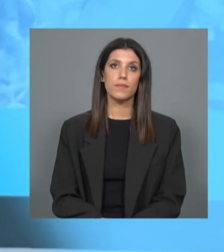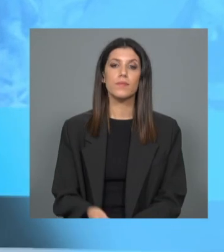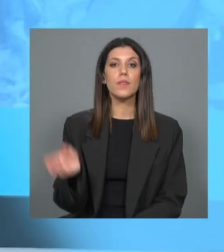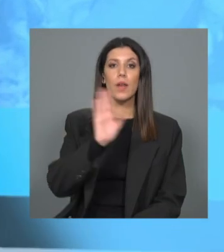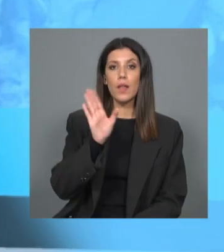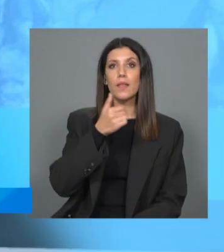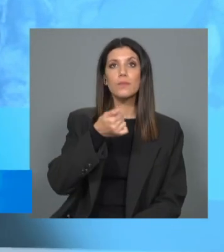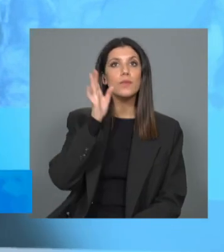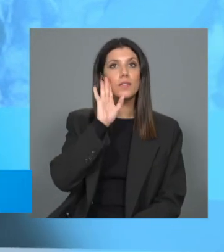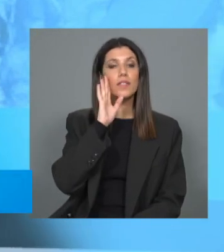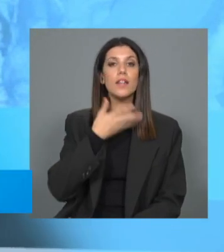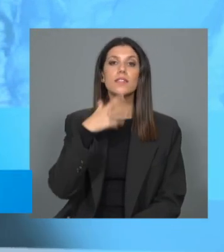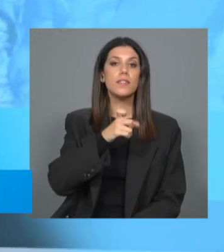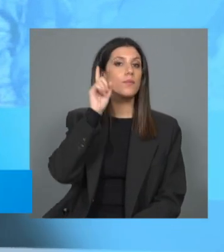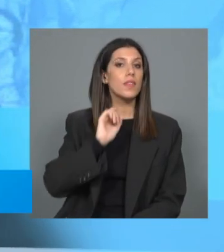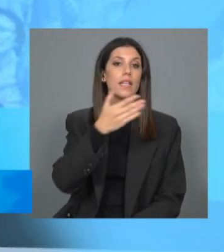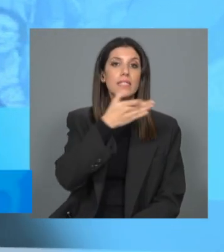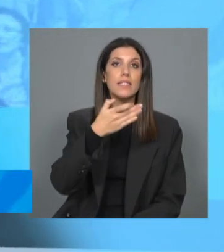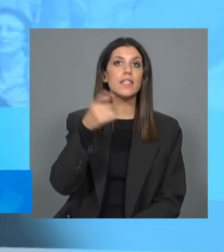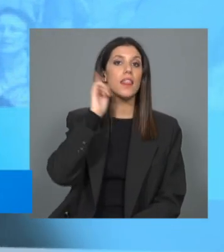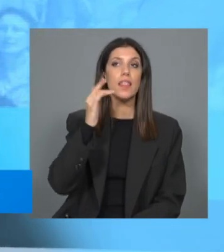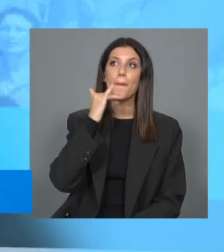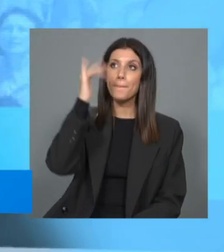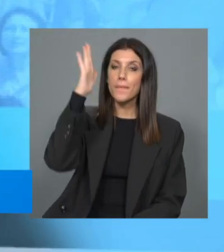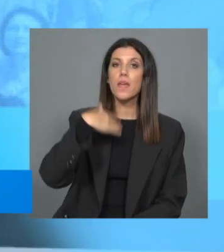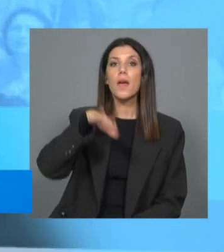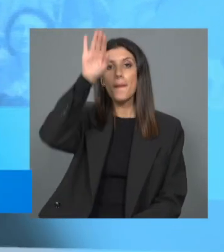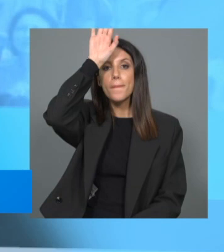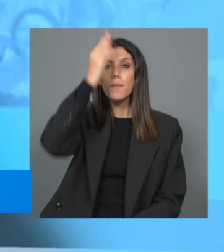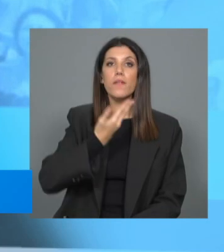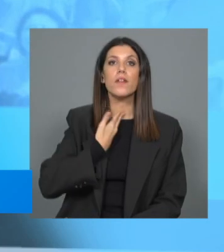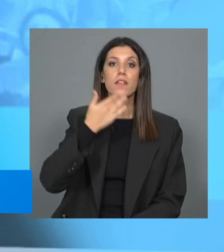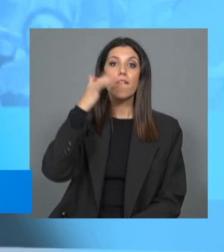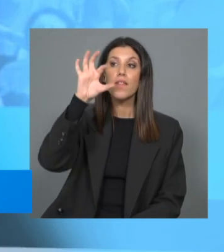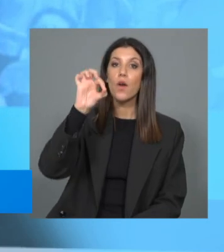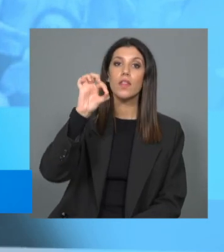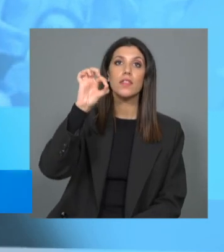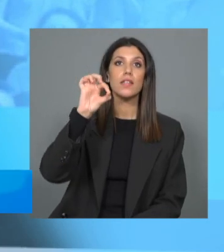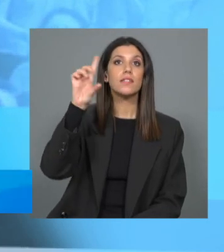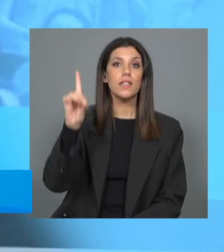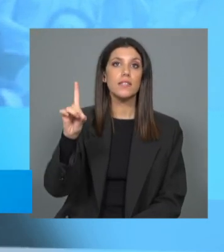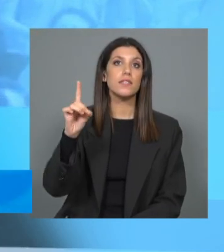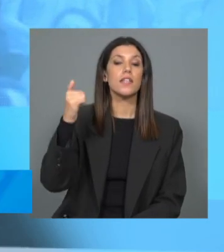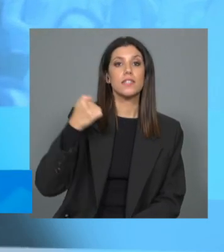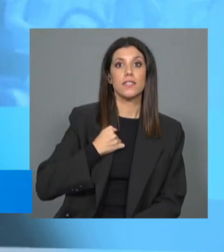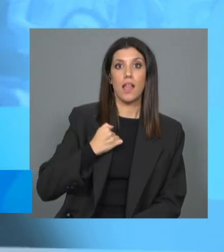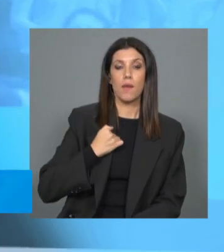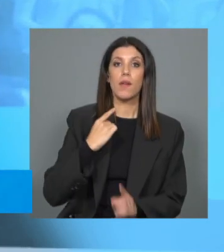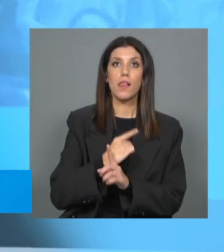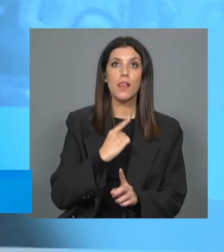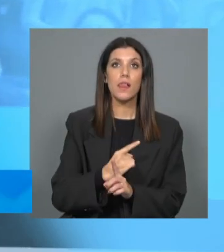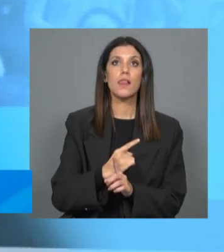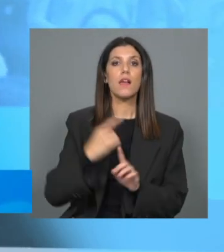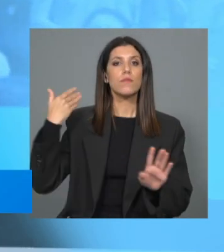Olá, muito boa tarde. 17 de dezembro é o dia de aniversário do Papa Francisco. São 86 anos que se celebram este sábado, vividos de